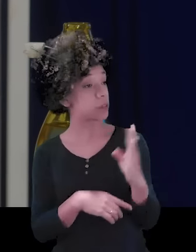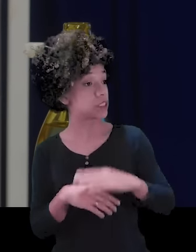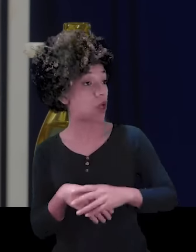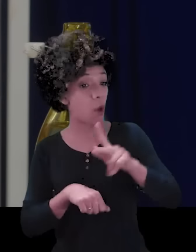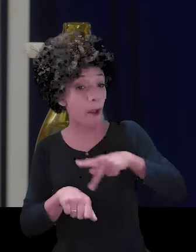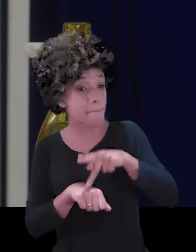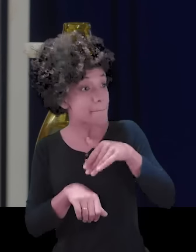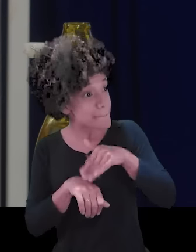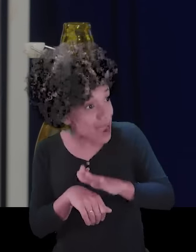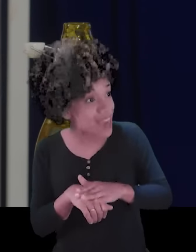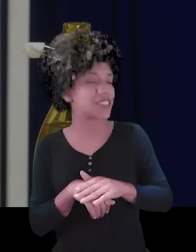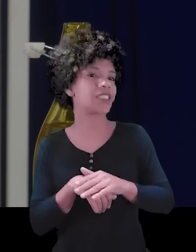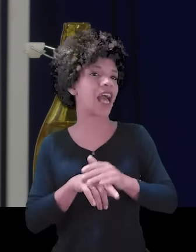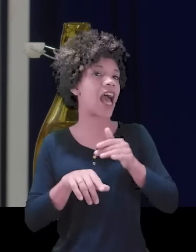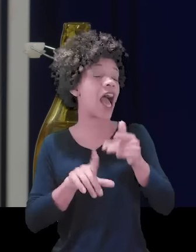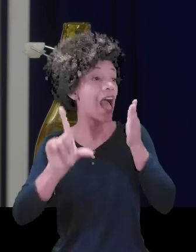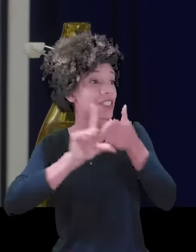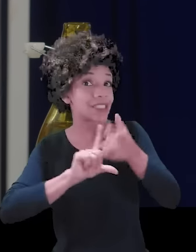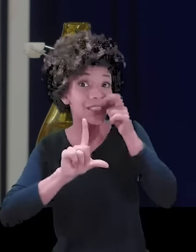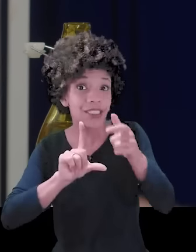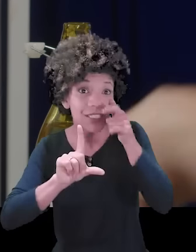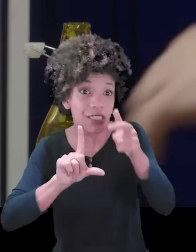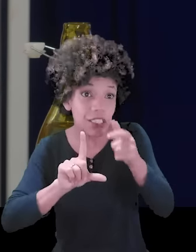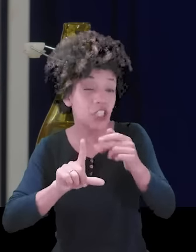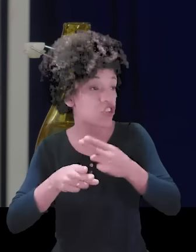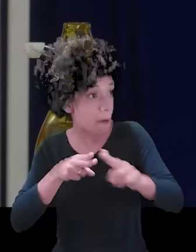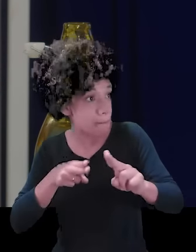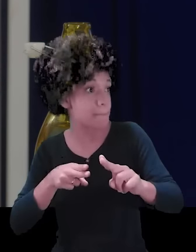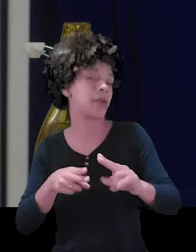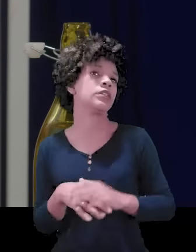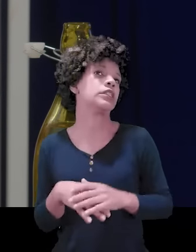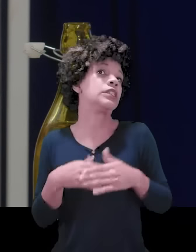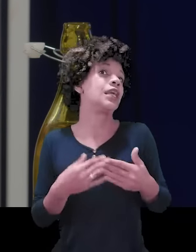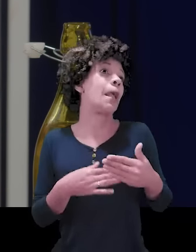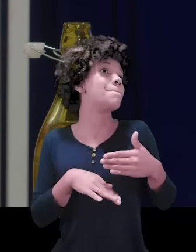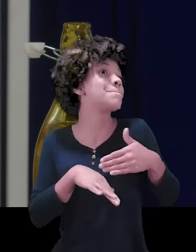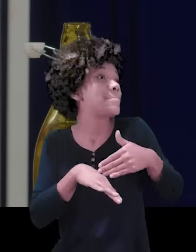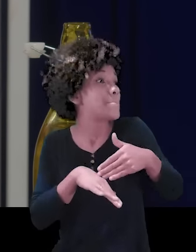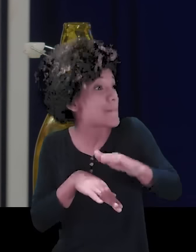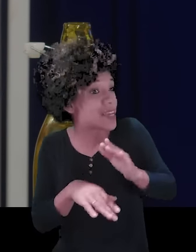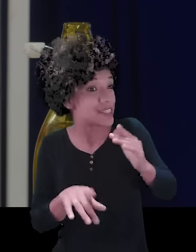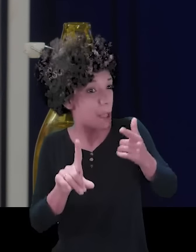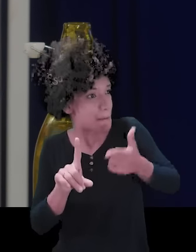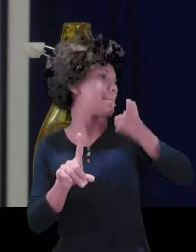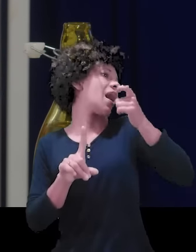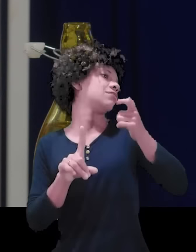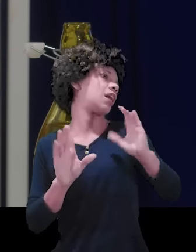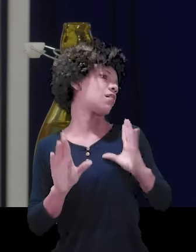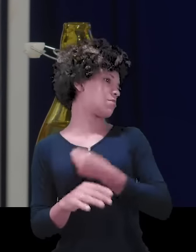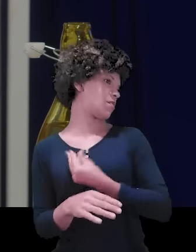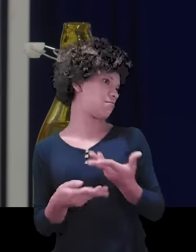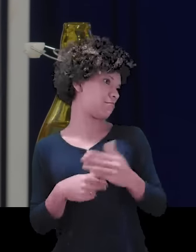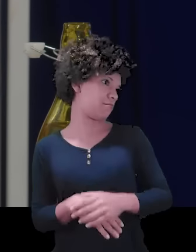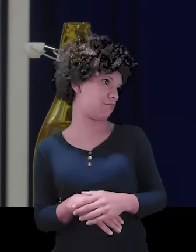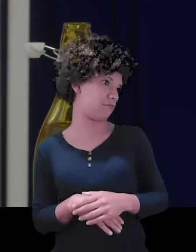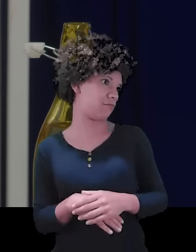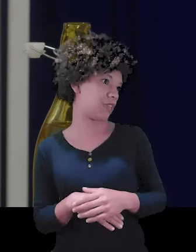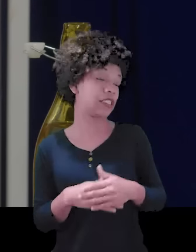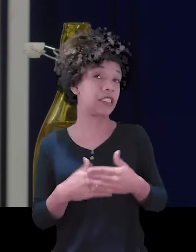gente é o país que mais consome pornografia trans que mais mata trans Oi e aí a gente